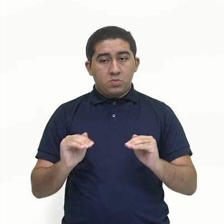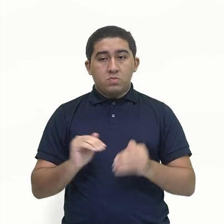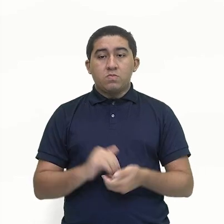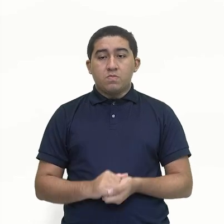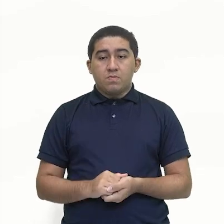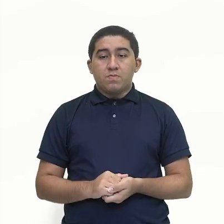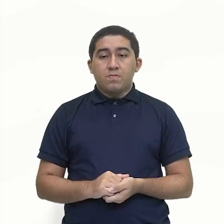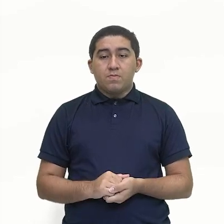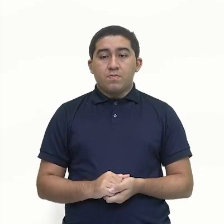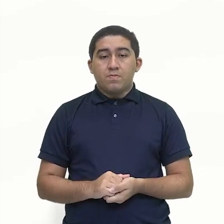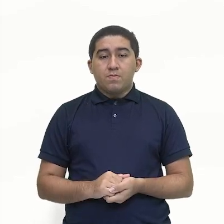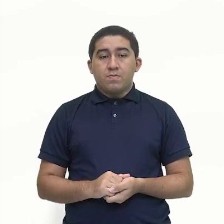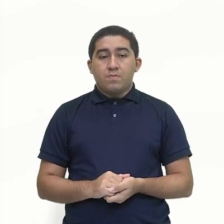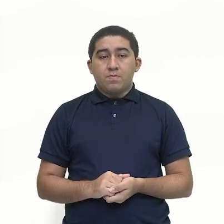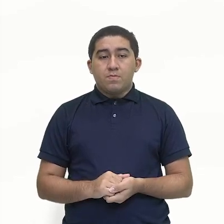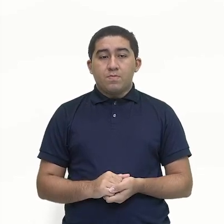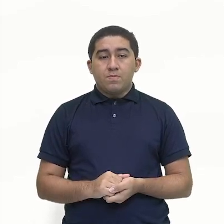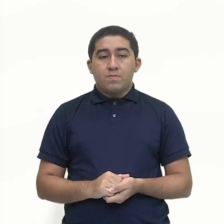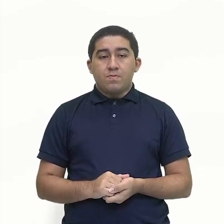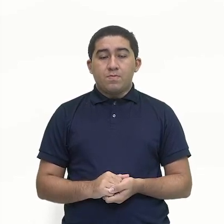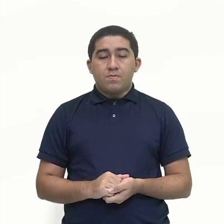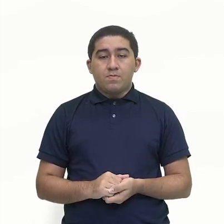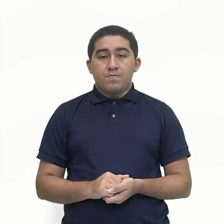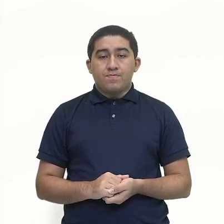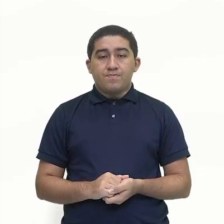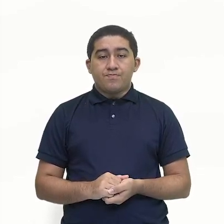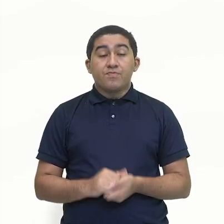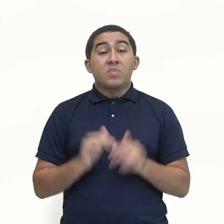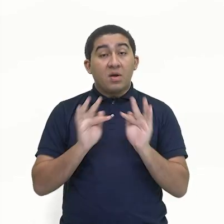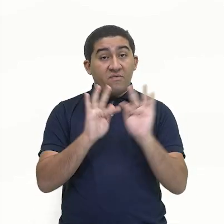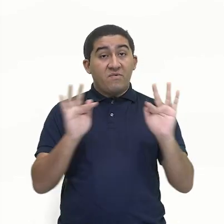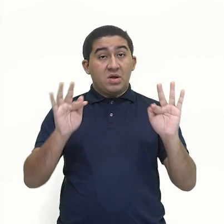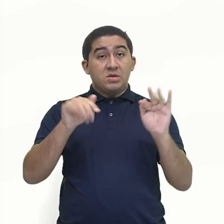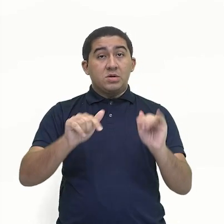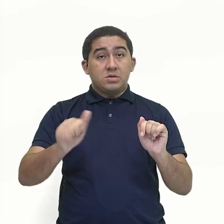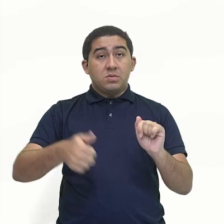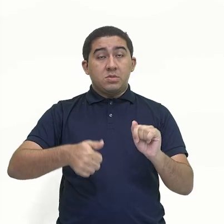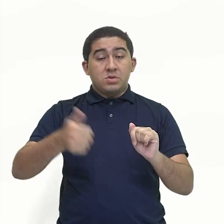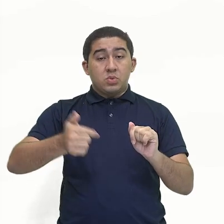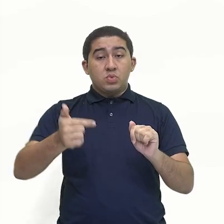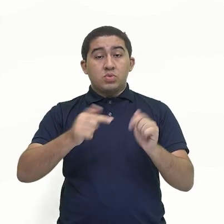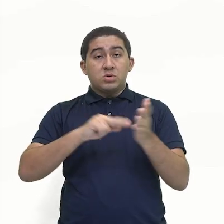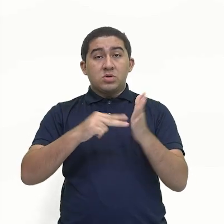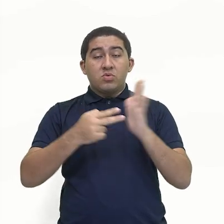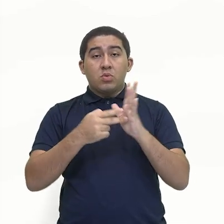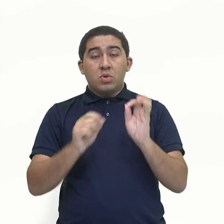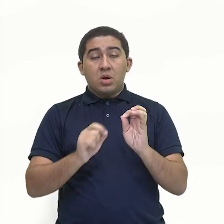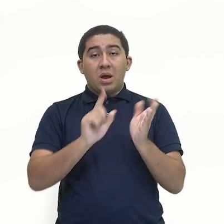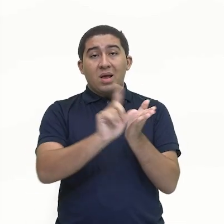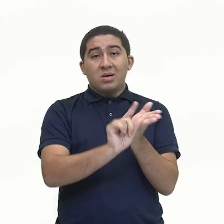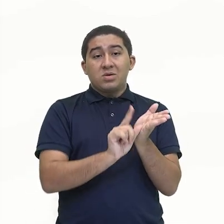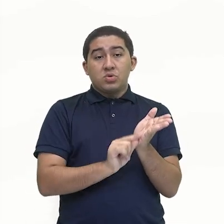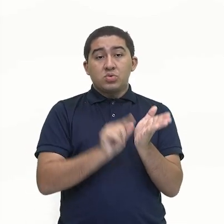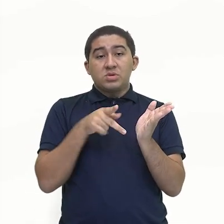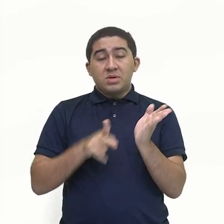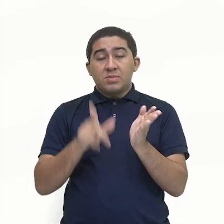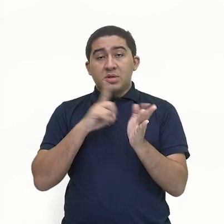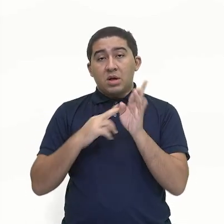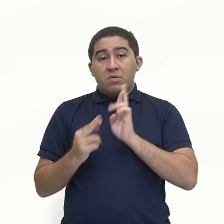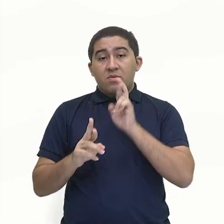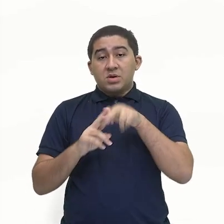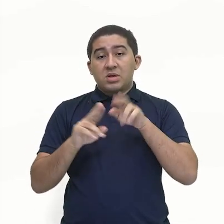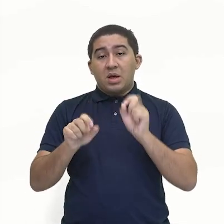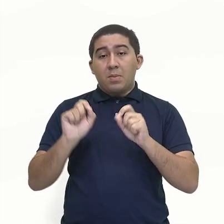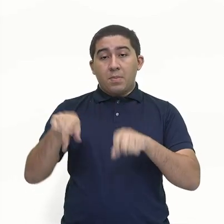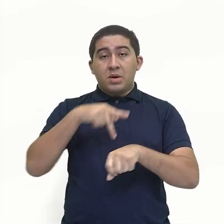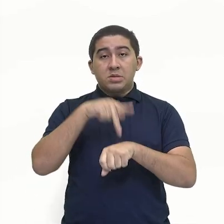Então, os que são mais citados, né? Eles vêm dos países que falam língua inglesa. Olha só, preste atenção de novo,